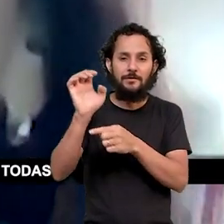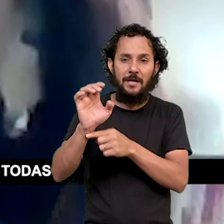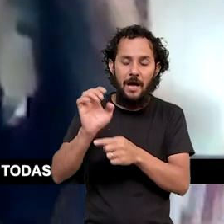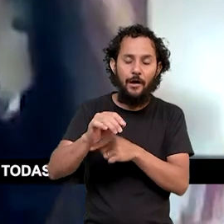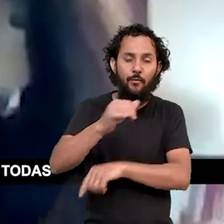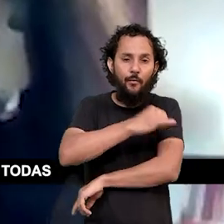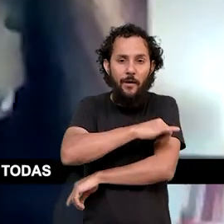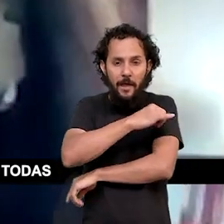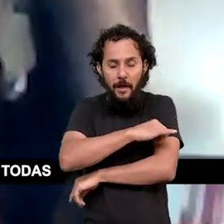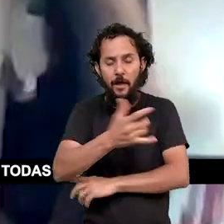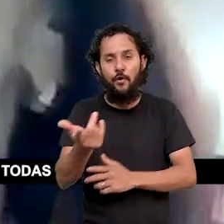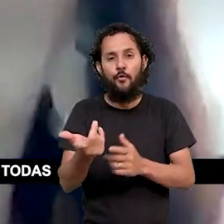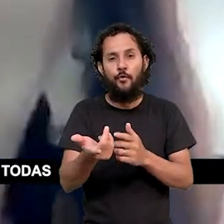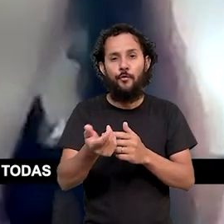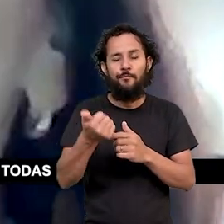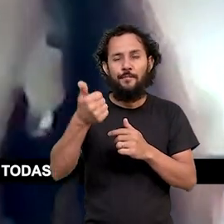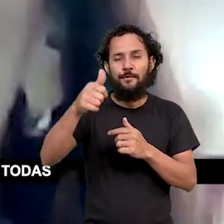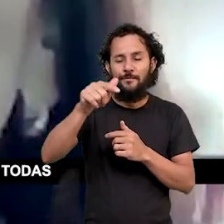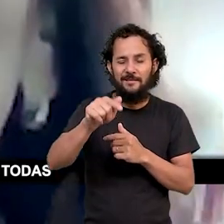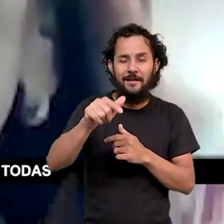iniciativa no Rio de Janeiro, em